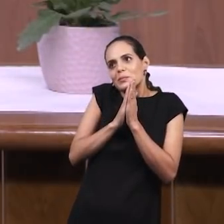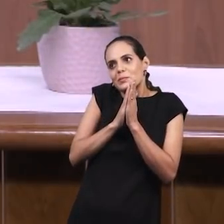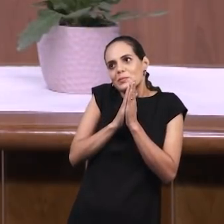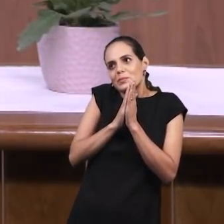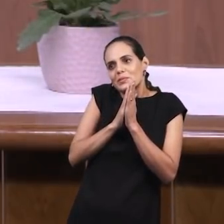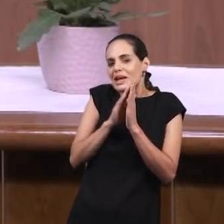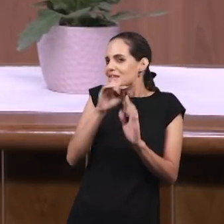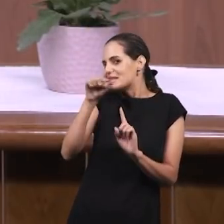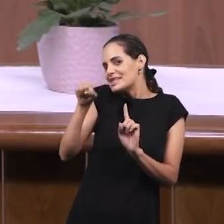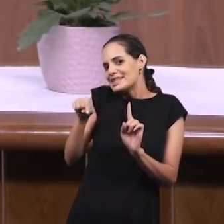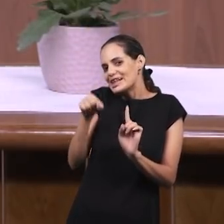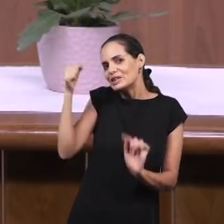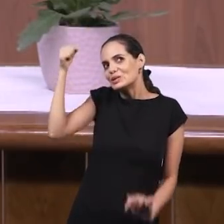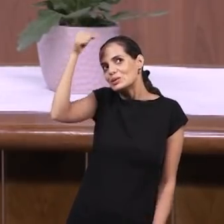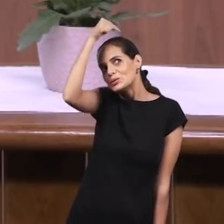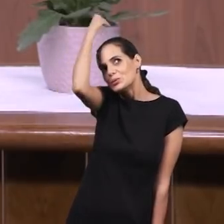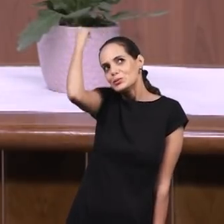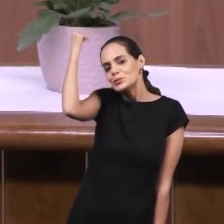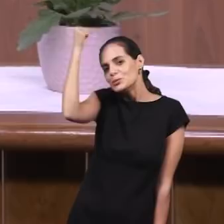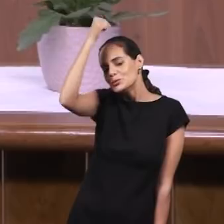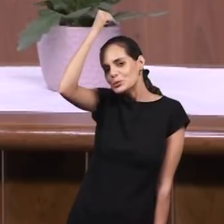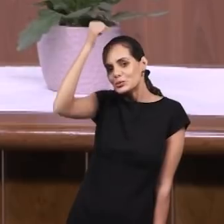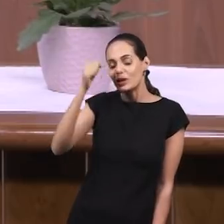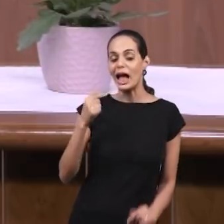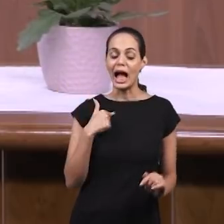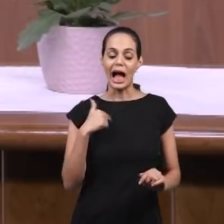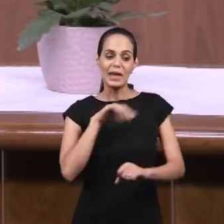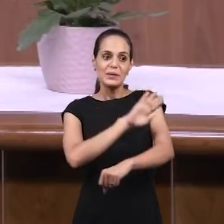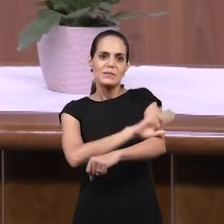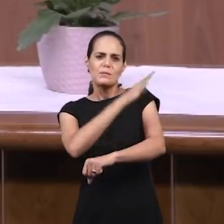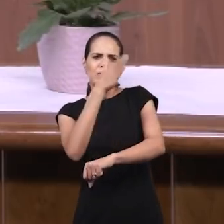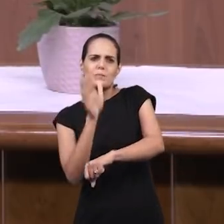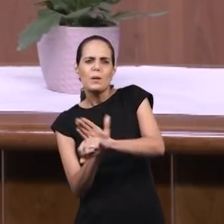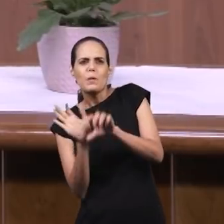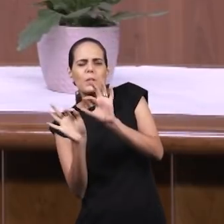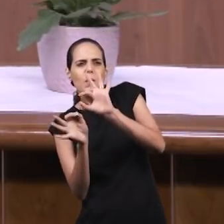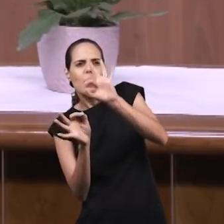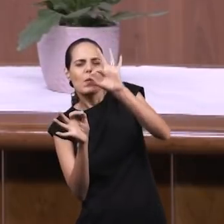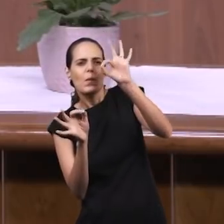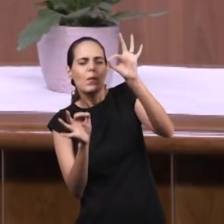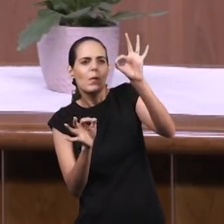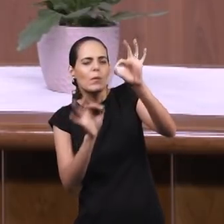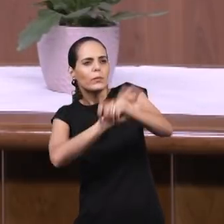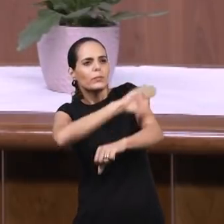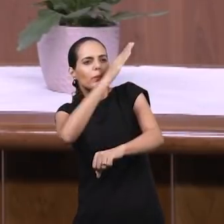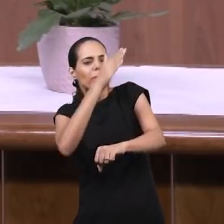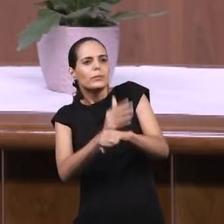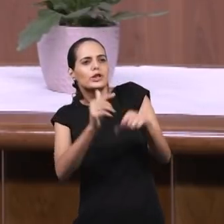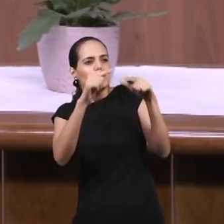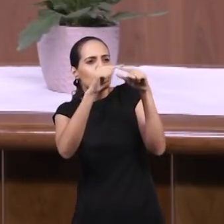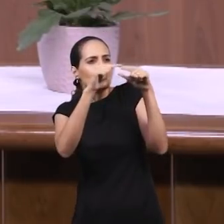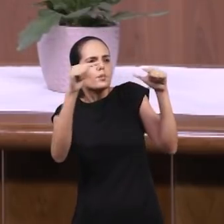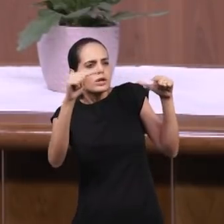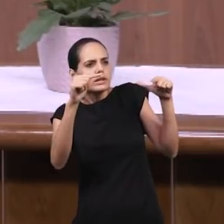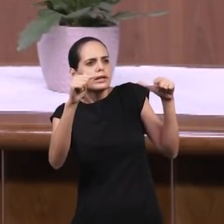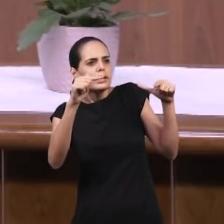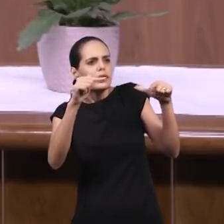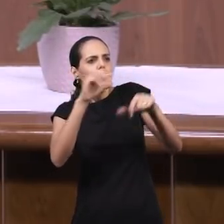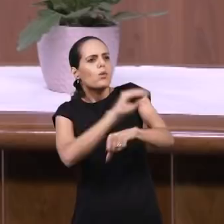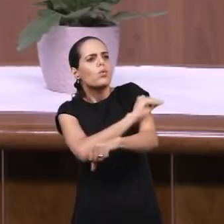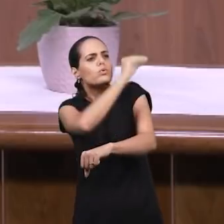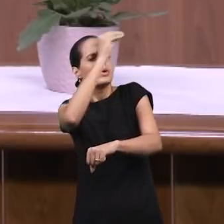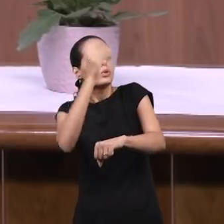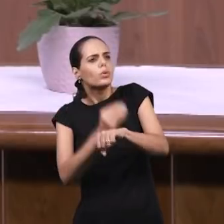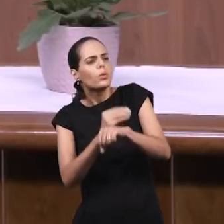Ou outro pensa que santificação é o seguinte: eu vou para um lugar deserto, para cima de um morro, para um lugar que não tem ninguém, e vou passar o dia inteiro